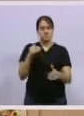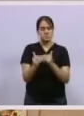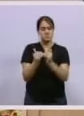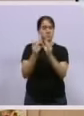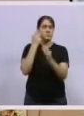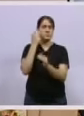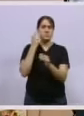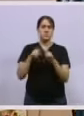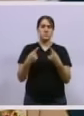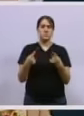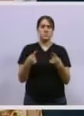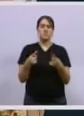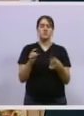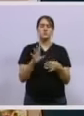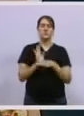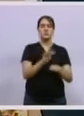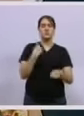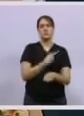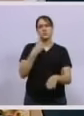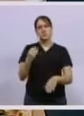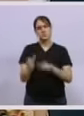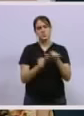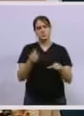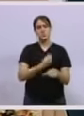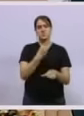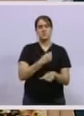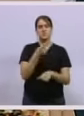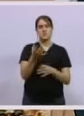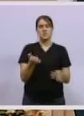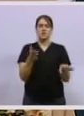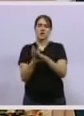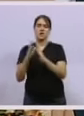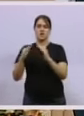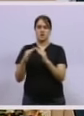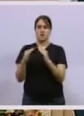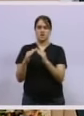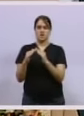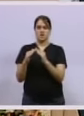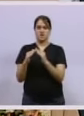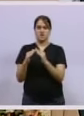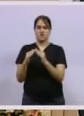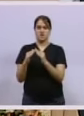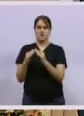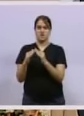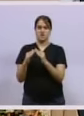ele é apenas uma ponte de travessia. Quer chegar na sua casa? Tem como chegar sem ter